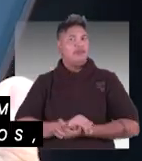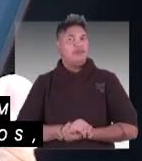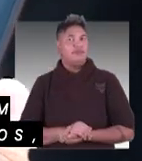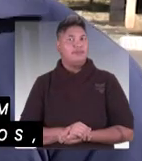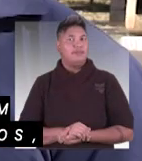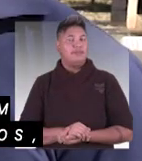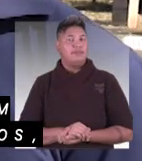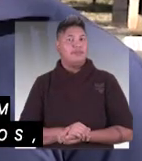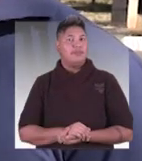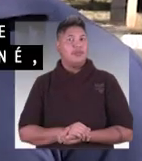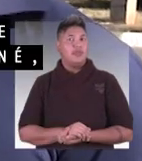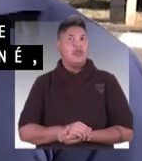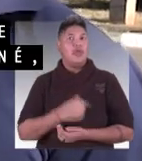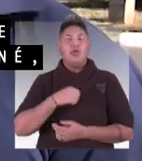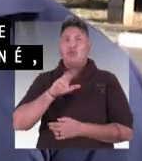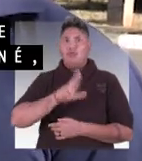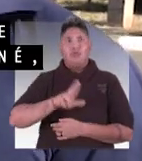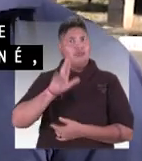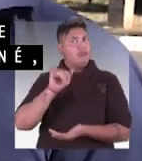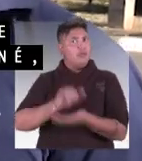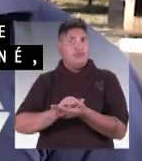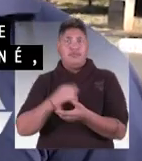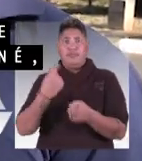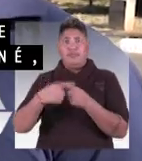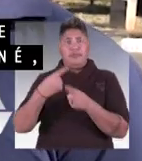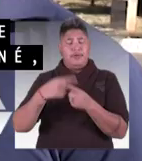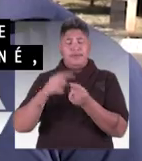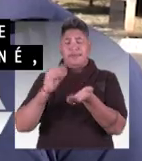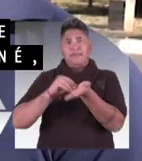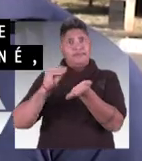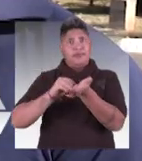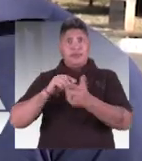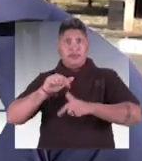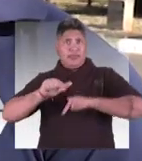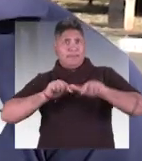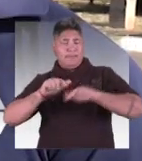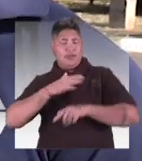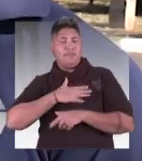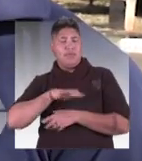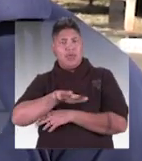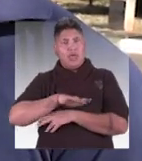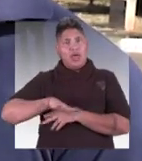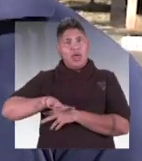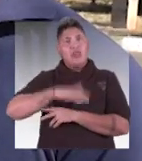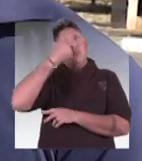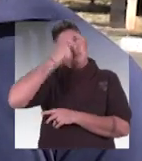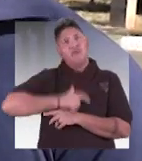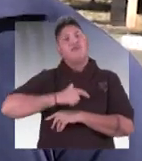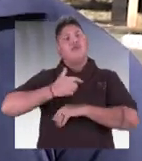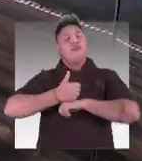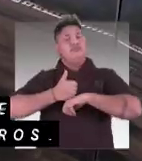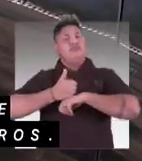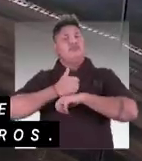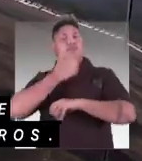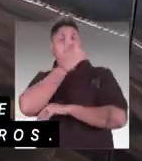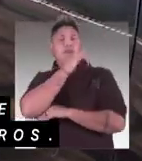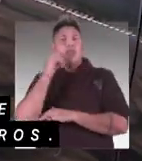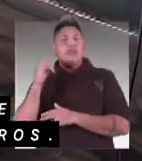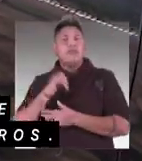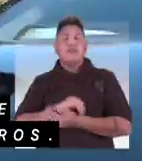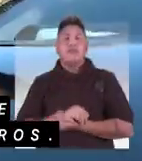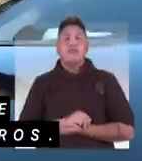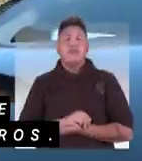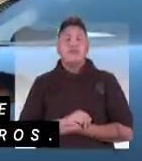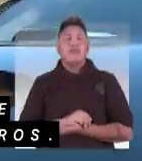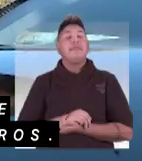diferentes. Vim para os aplicativos devido à falta de trabalho na área, na minha área de eletricista.